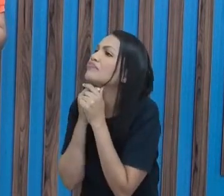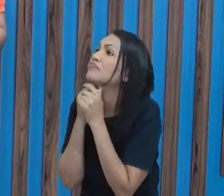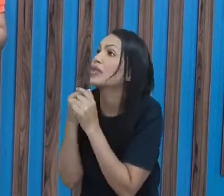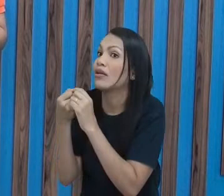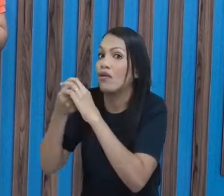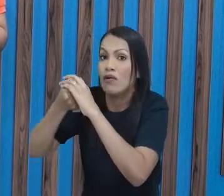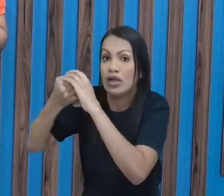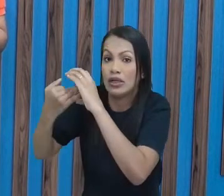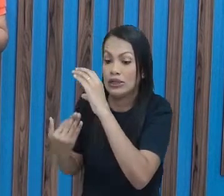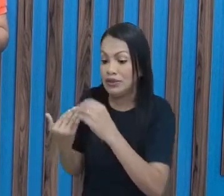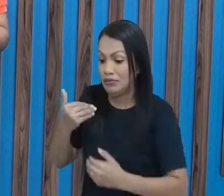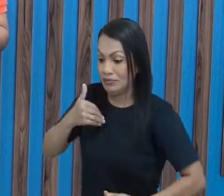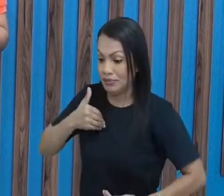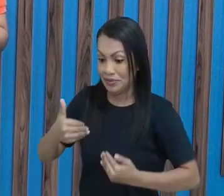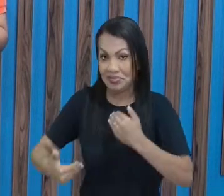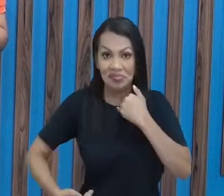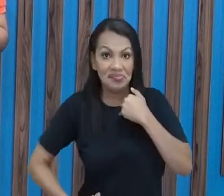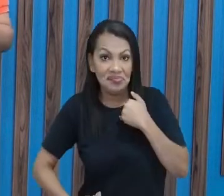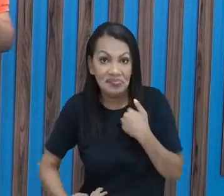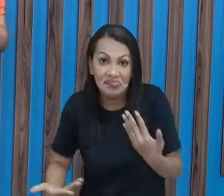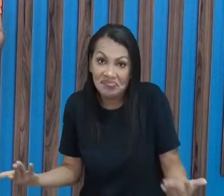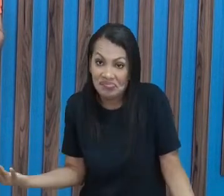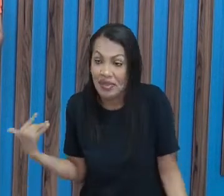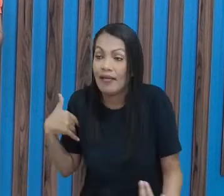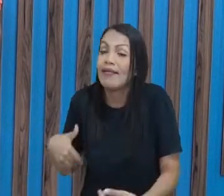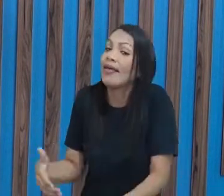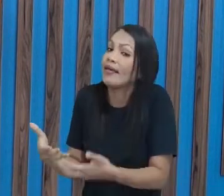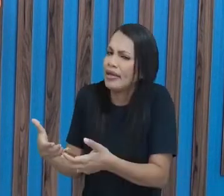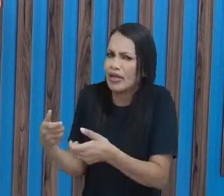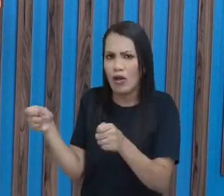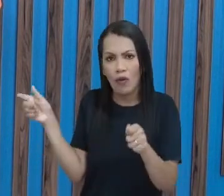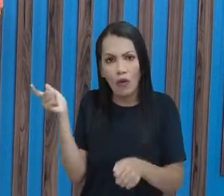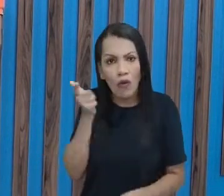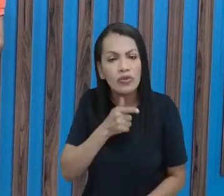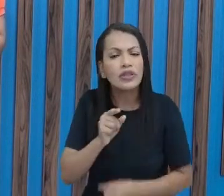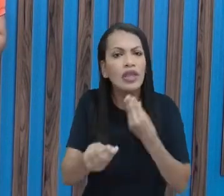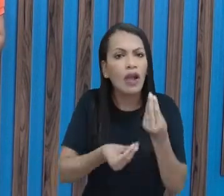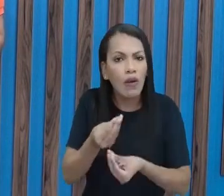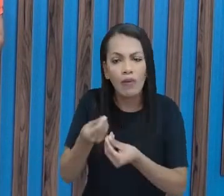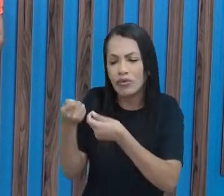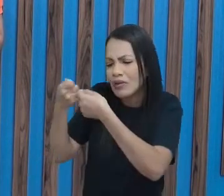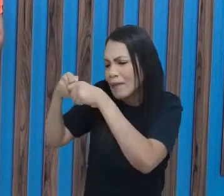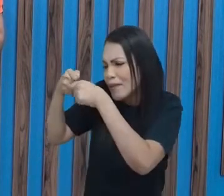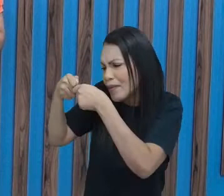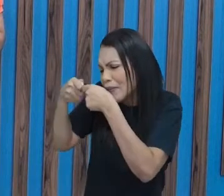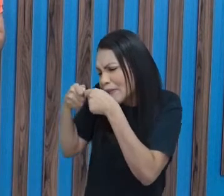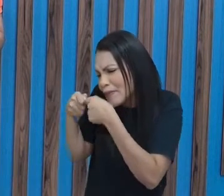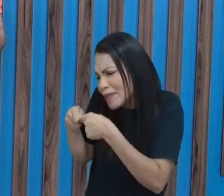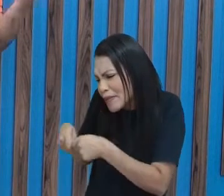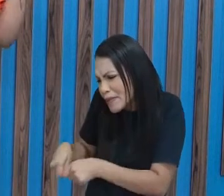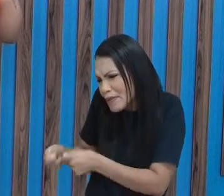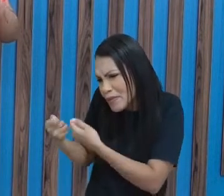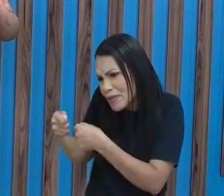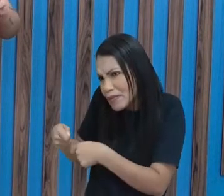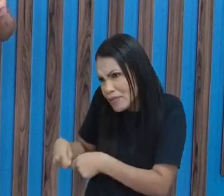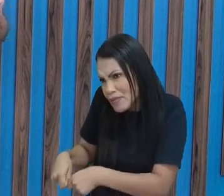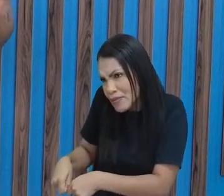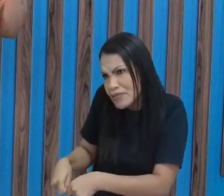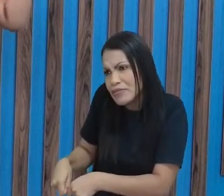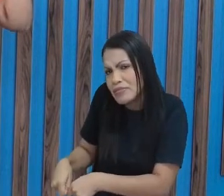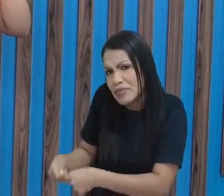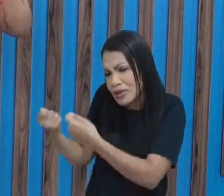características físicas que ela queria, ela conseguiu colocar nessa criatura. Será que ela conseguiu colocar as